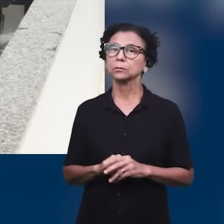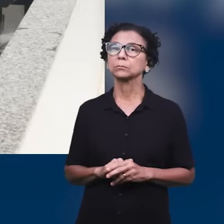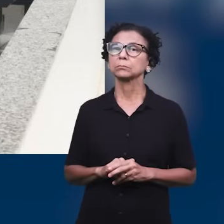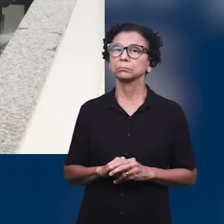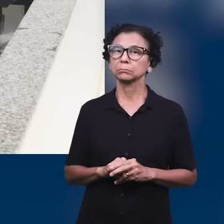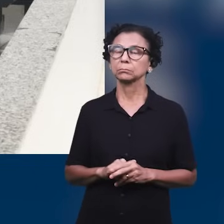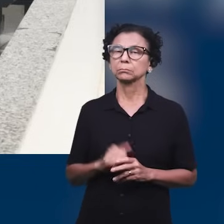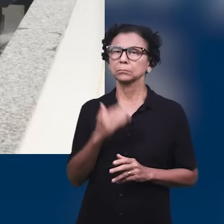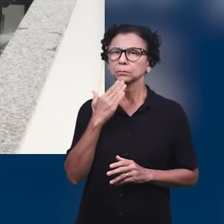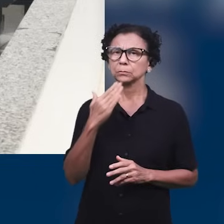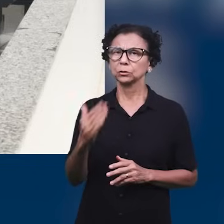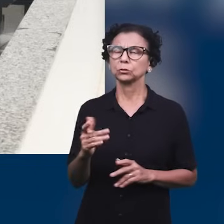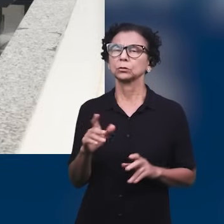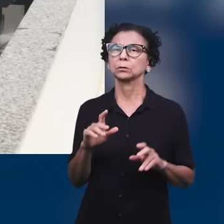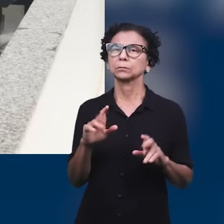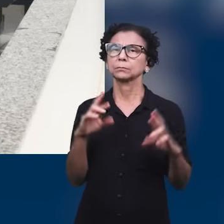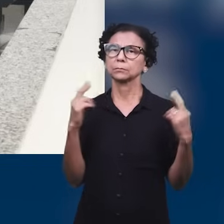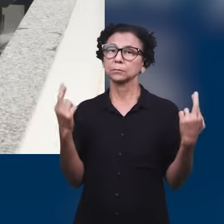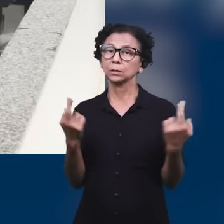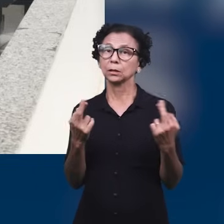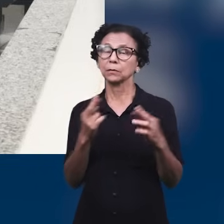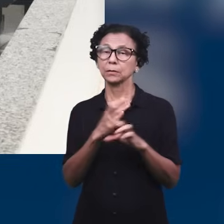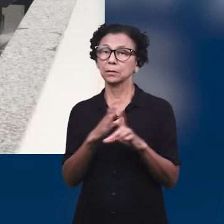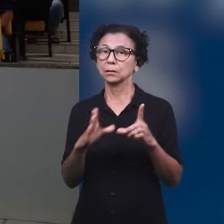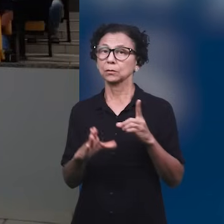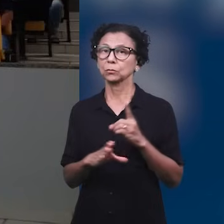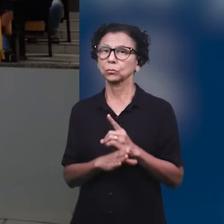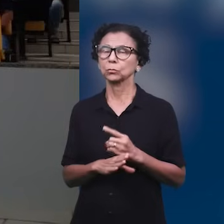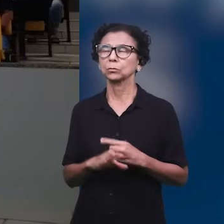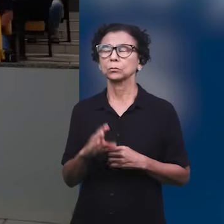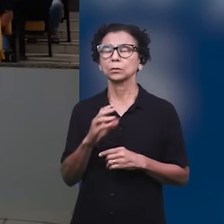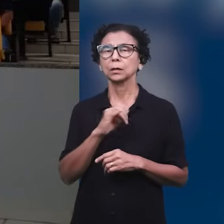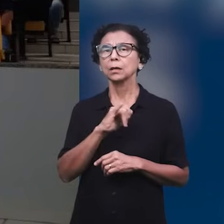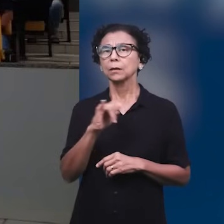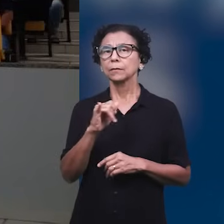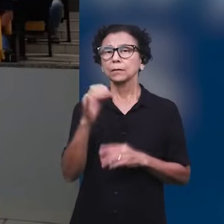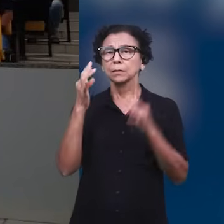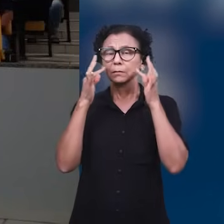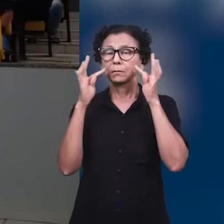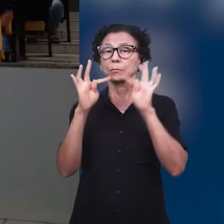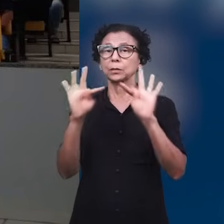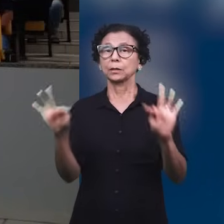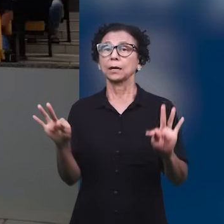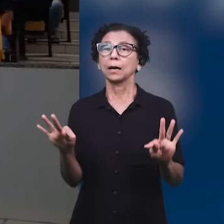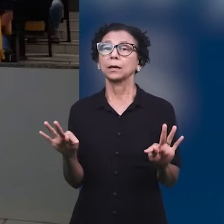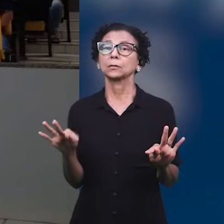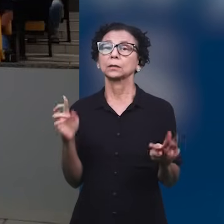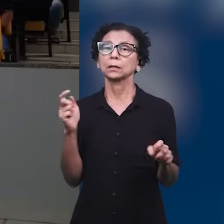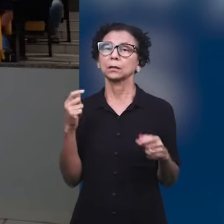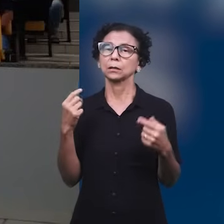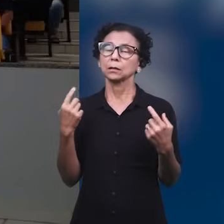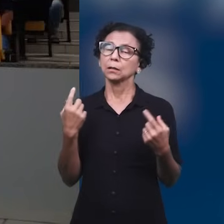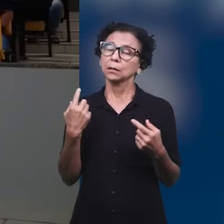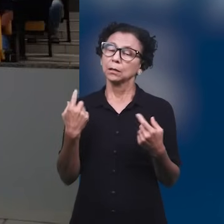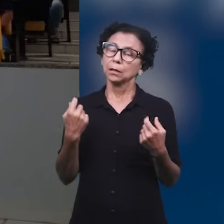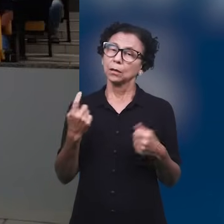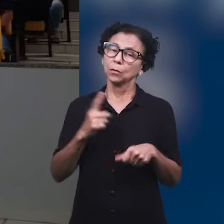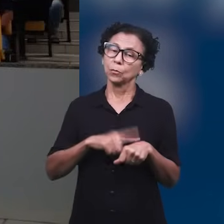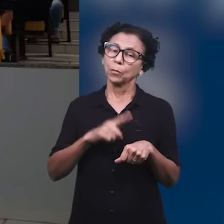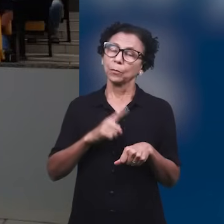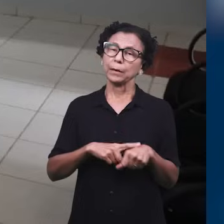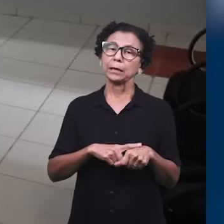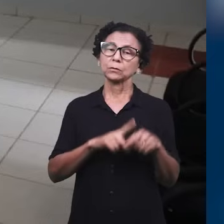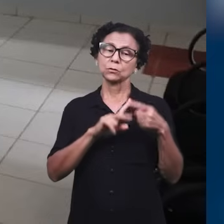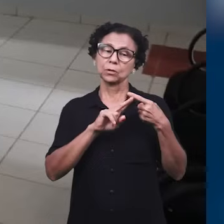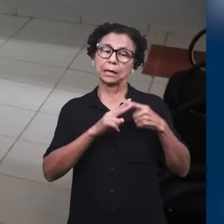fala da volta do Senhor Jesus, e eles ali puderam relatar, principalmente o prefeito, que é o momento de acertar a vida, principalmente